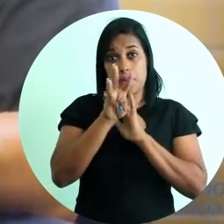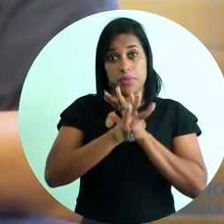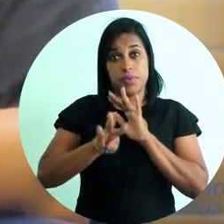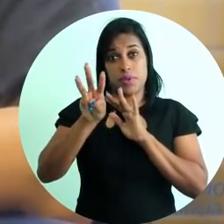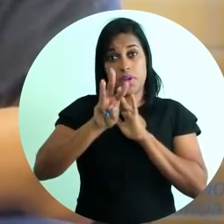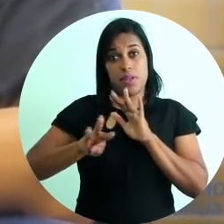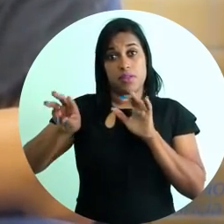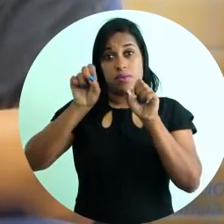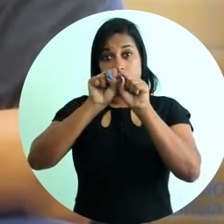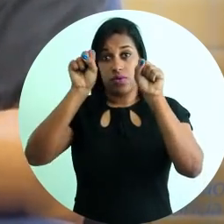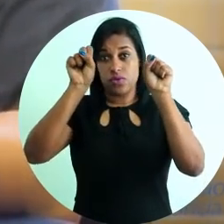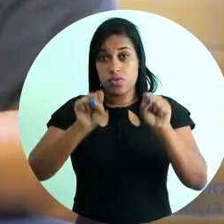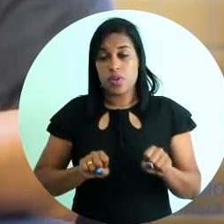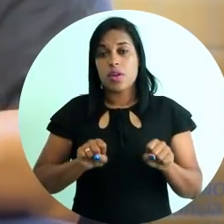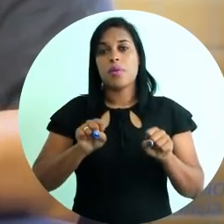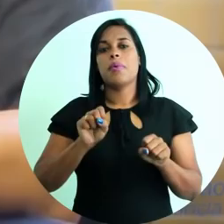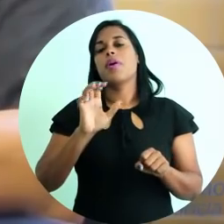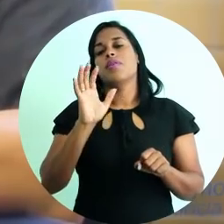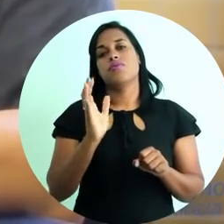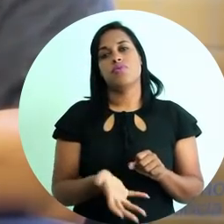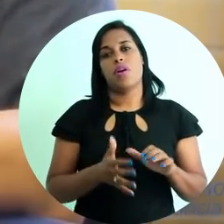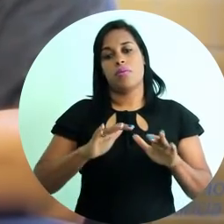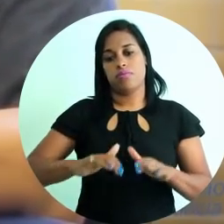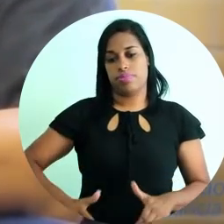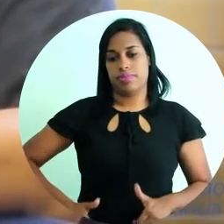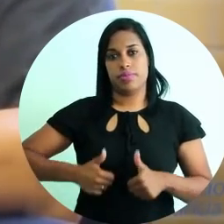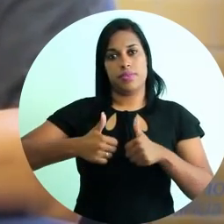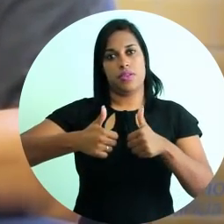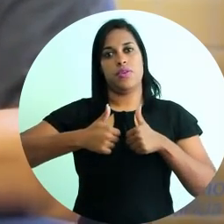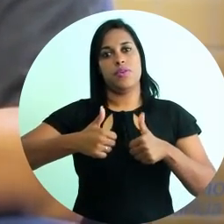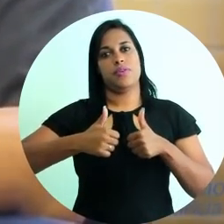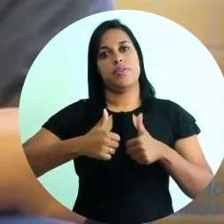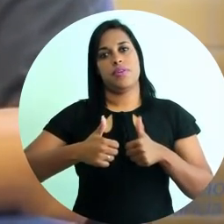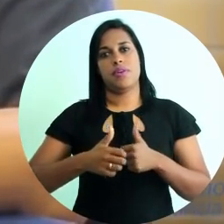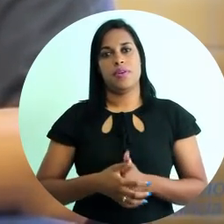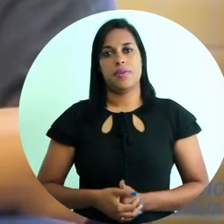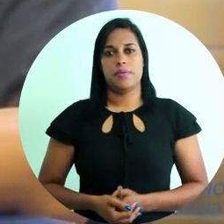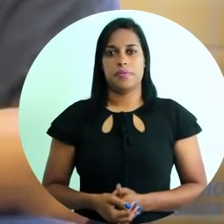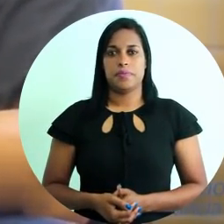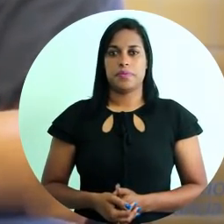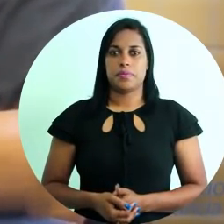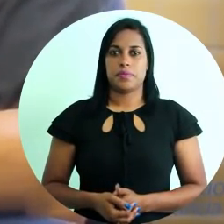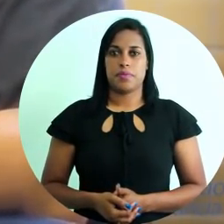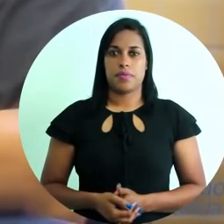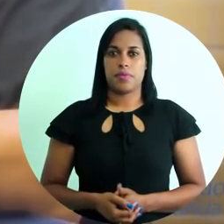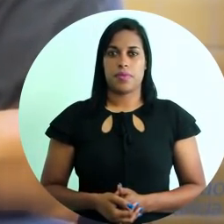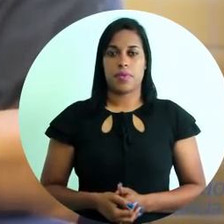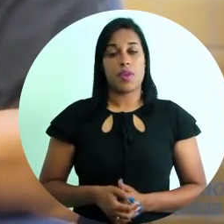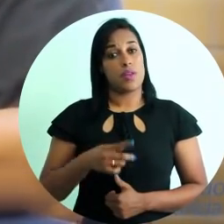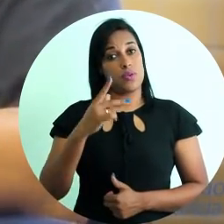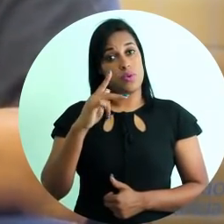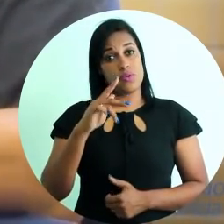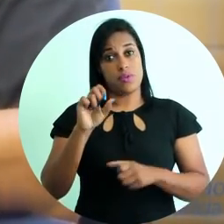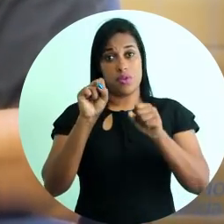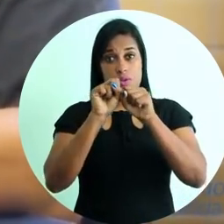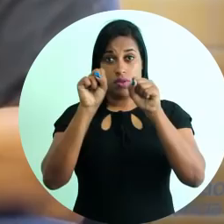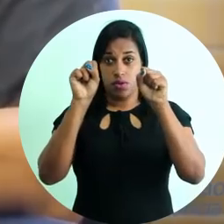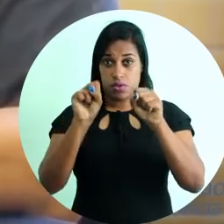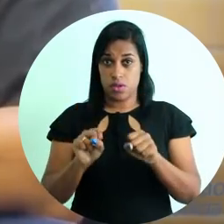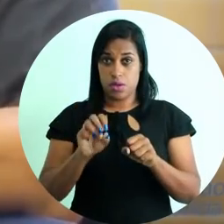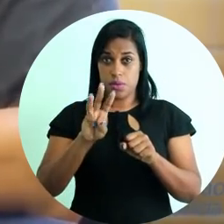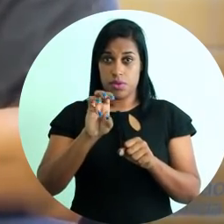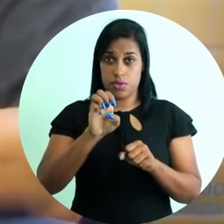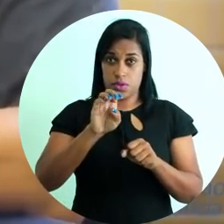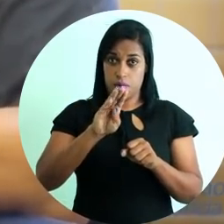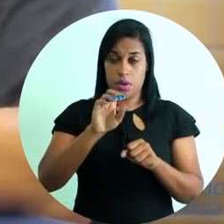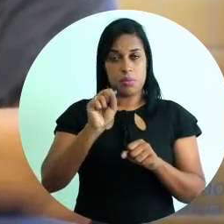próprio sistema da rede social otimiza isso para melhorar a performance deles. Ou melhor, dos seus sistemas na web.